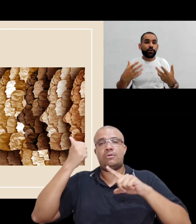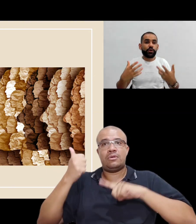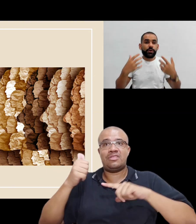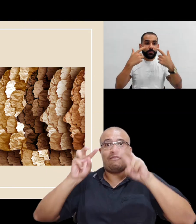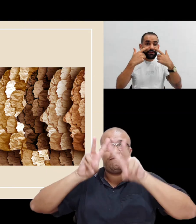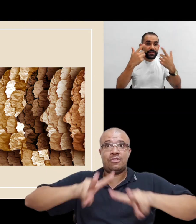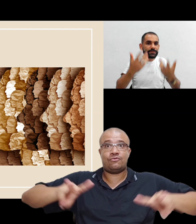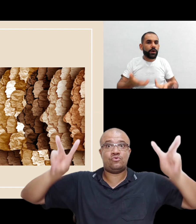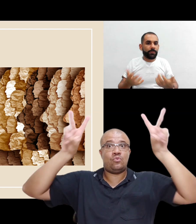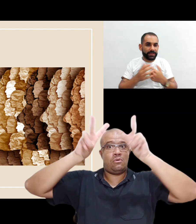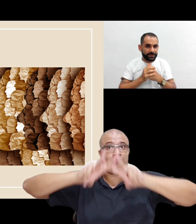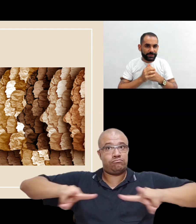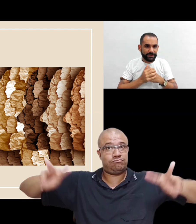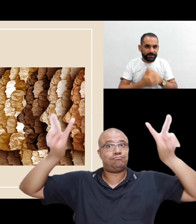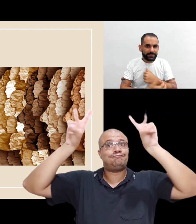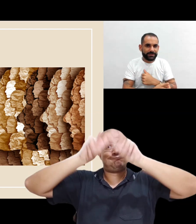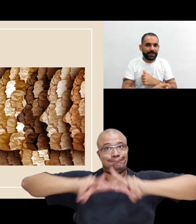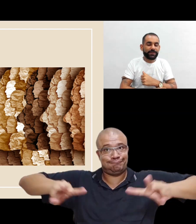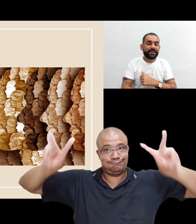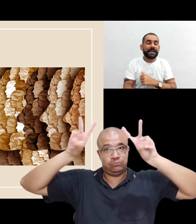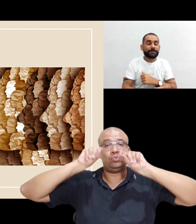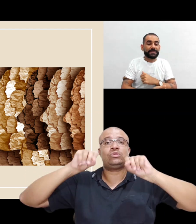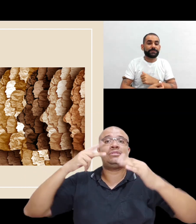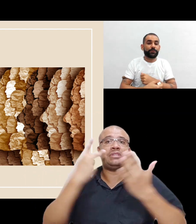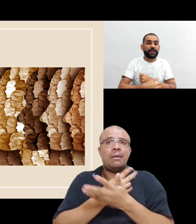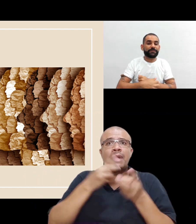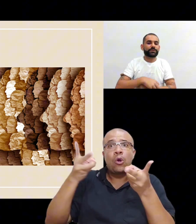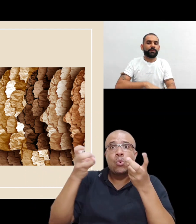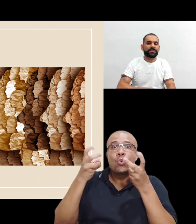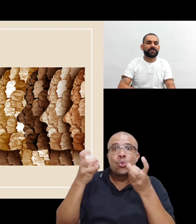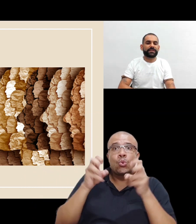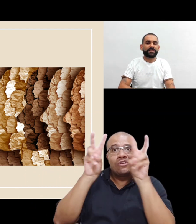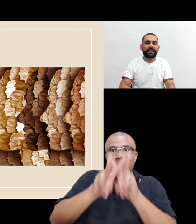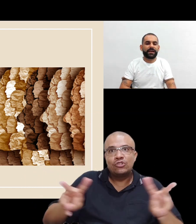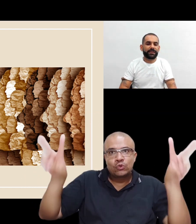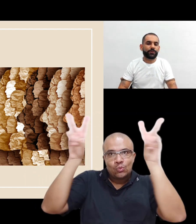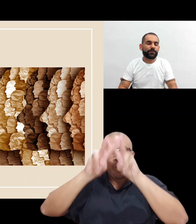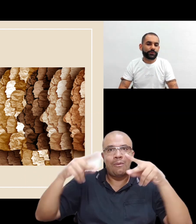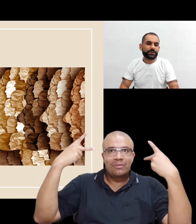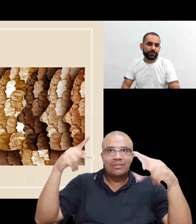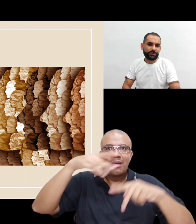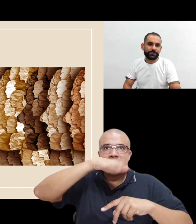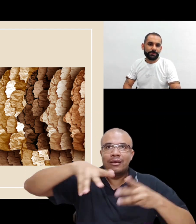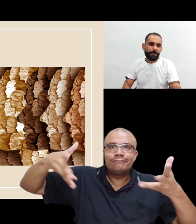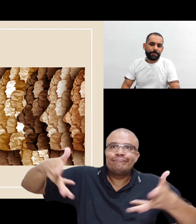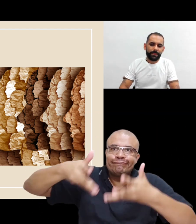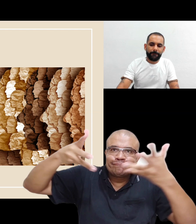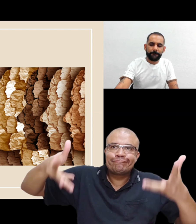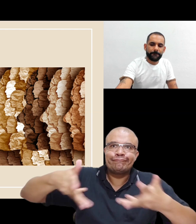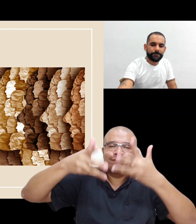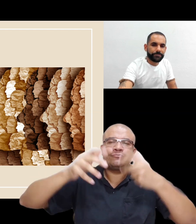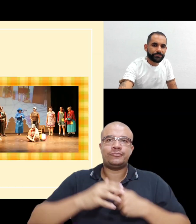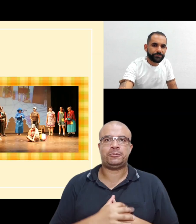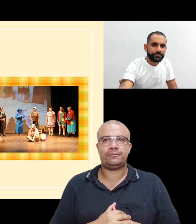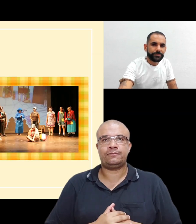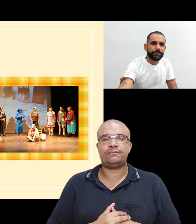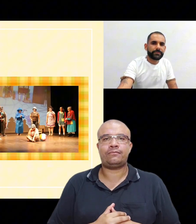de melhor visualmente. Né? O que dá para explorar visualmente do aluno surdo.